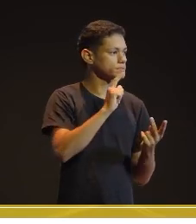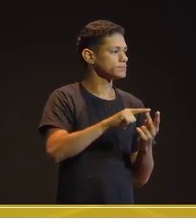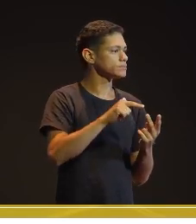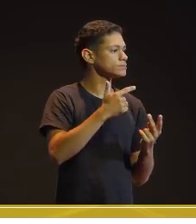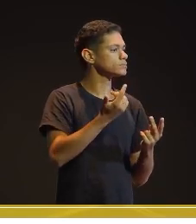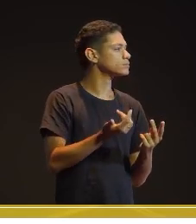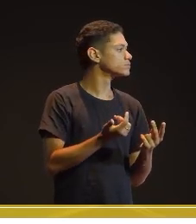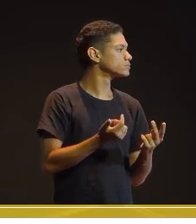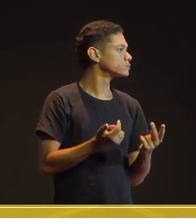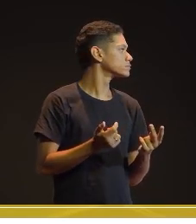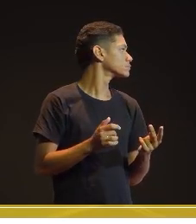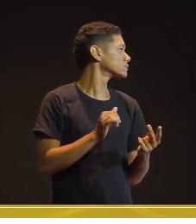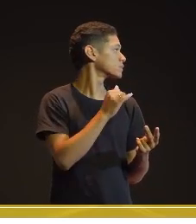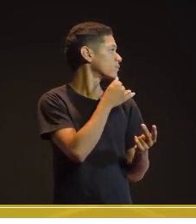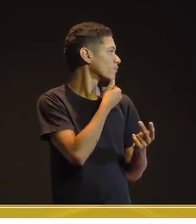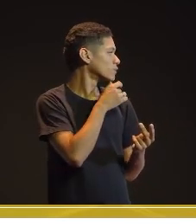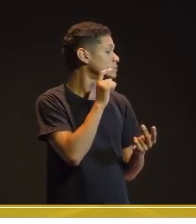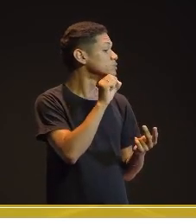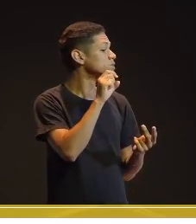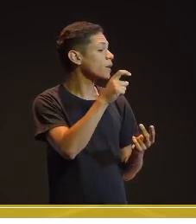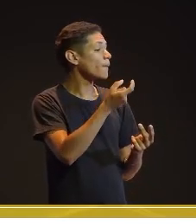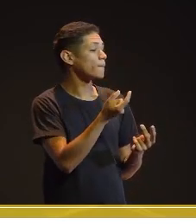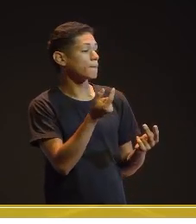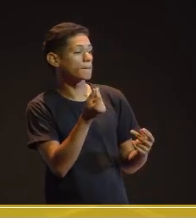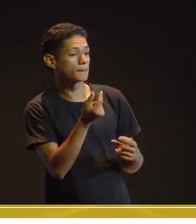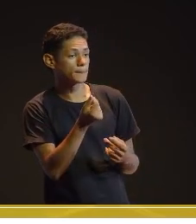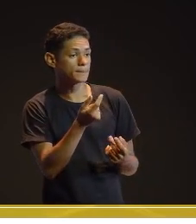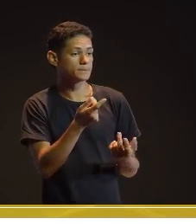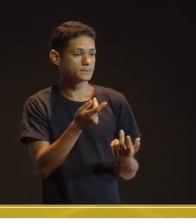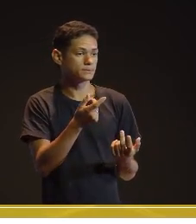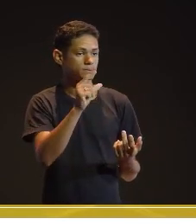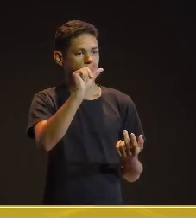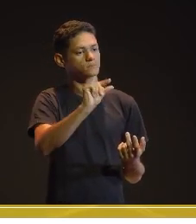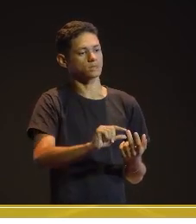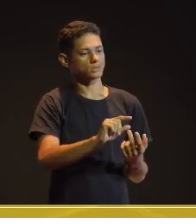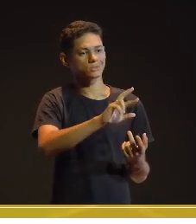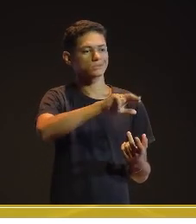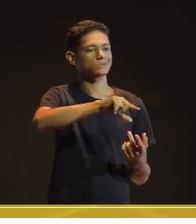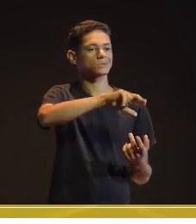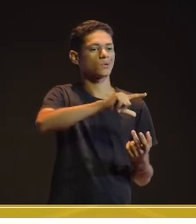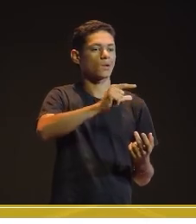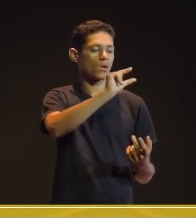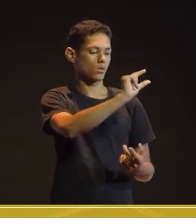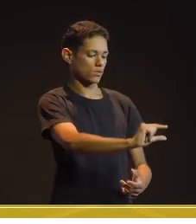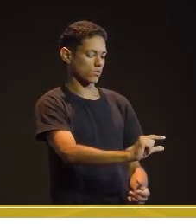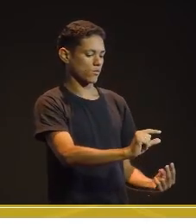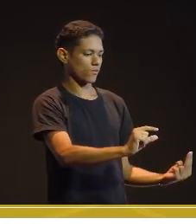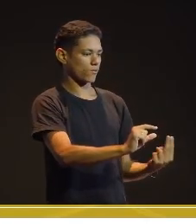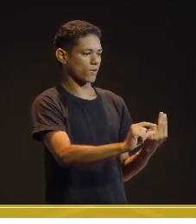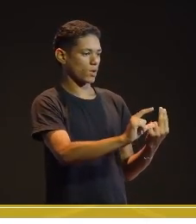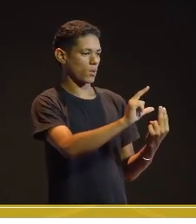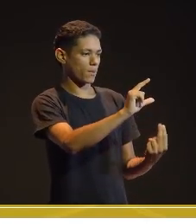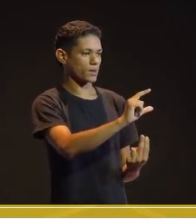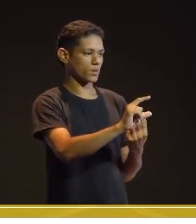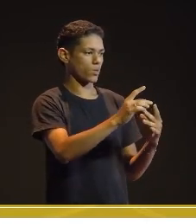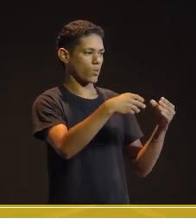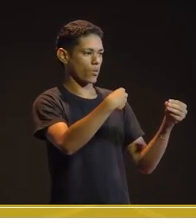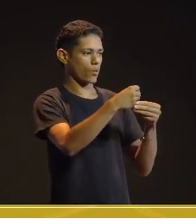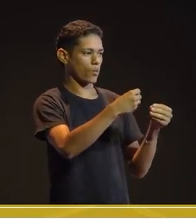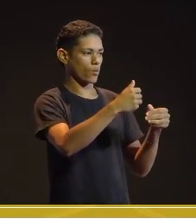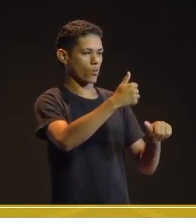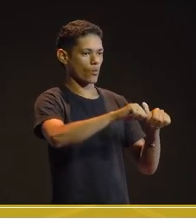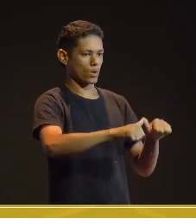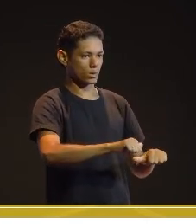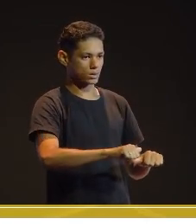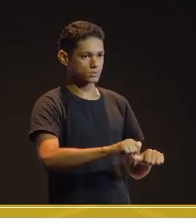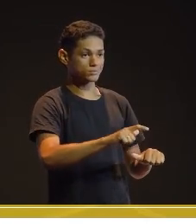é a lógica nossa, gente, ainda, infelizmente? Preço baixo, e não o menor preço com a melhor qualidade.